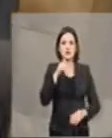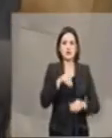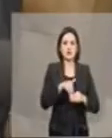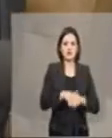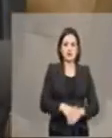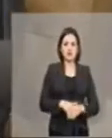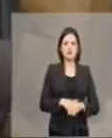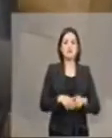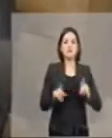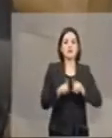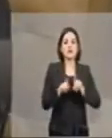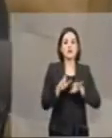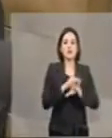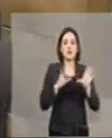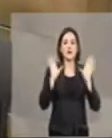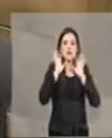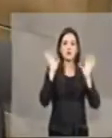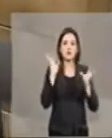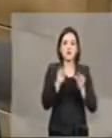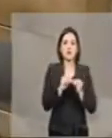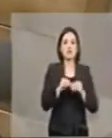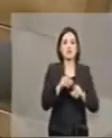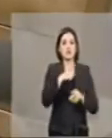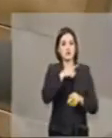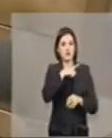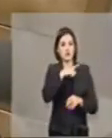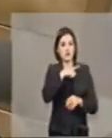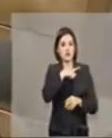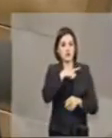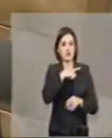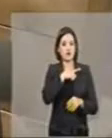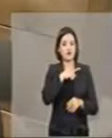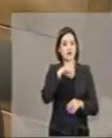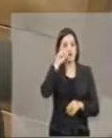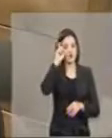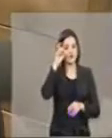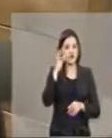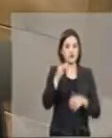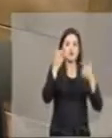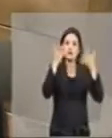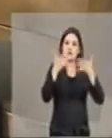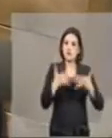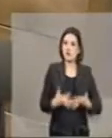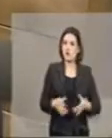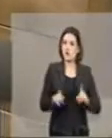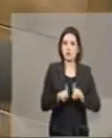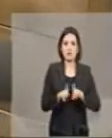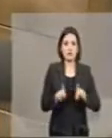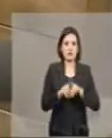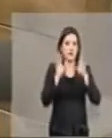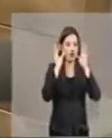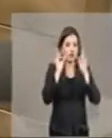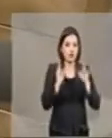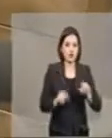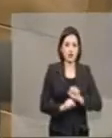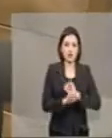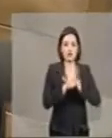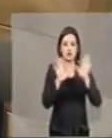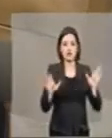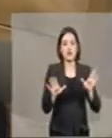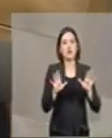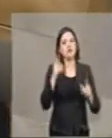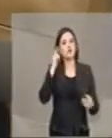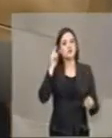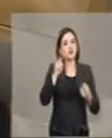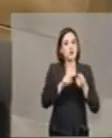as conclusões a que chegou e que expôs de forma, como sempre, exauriente, coincidem com o meu olhar e com a